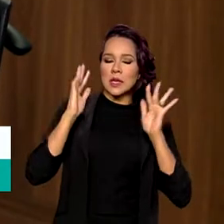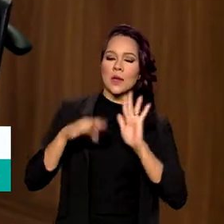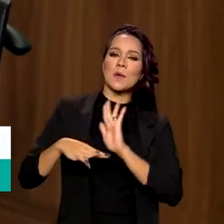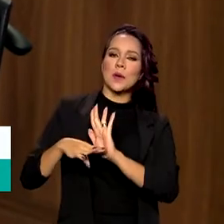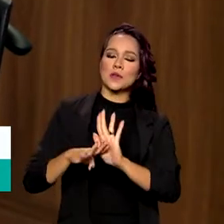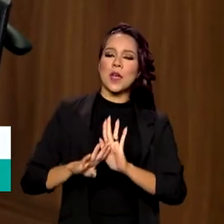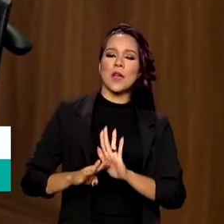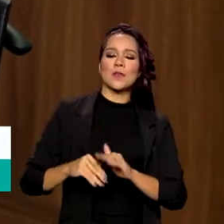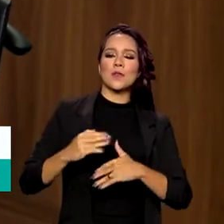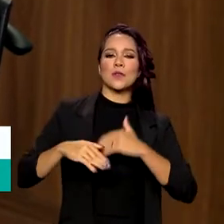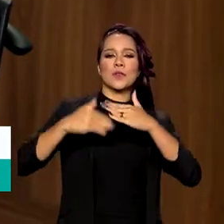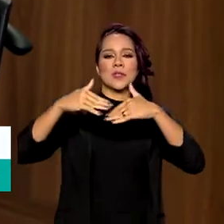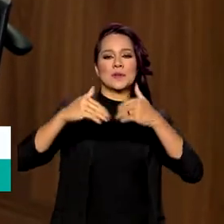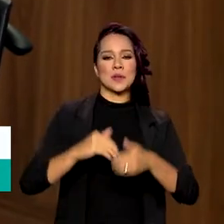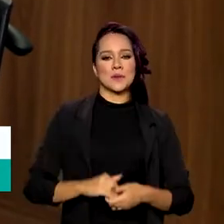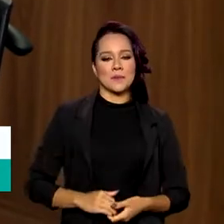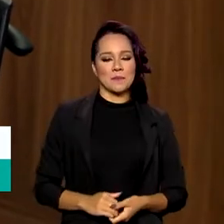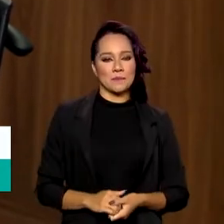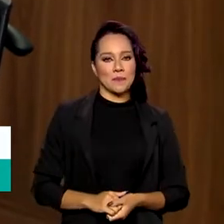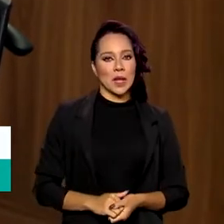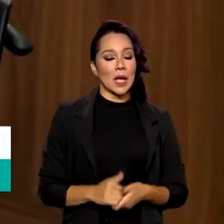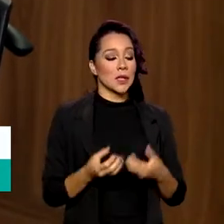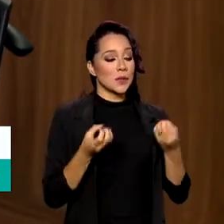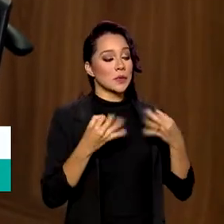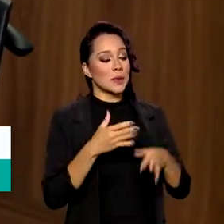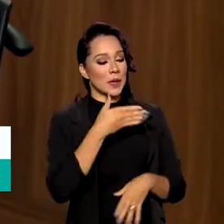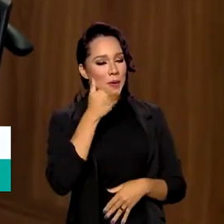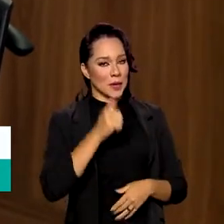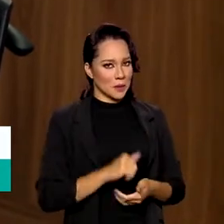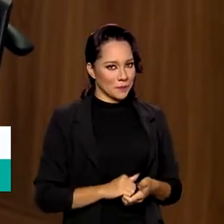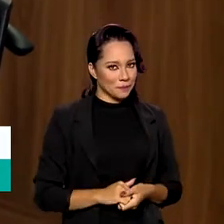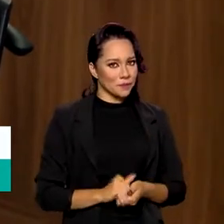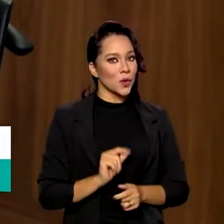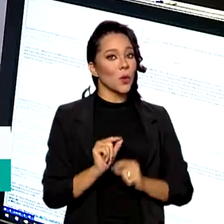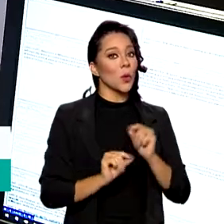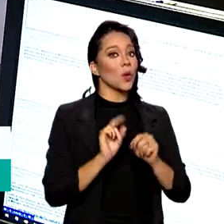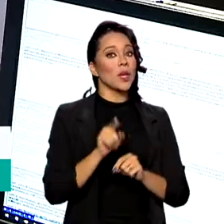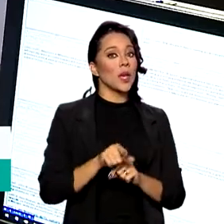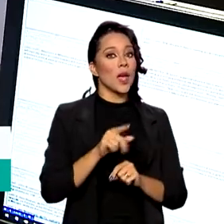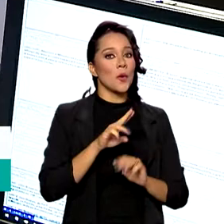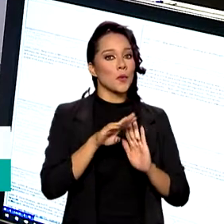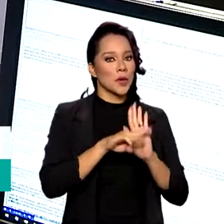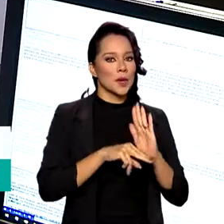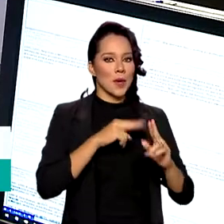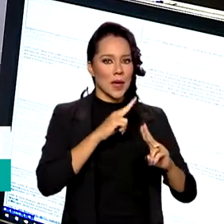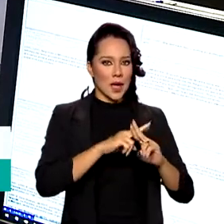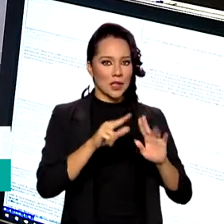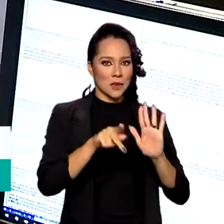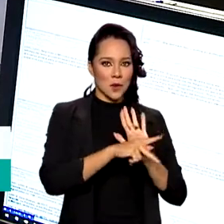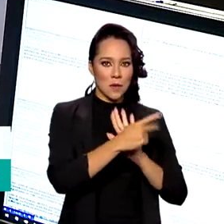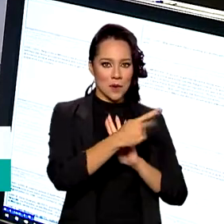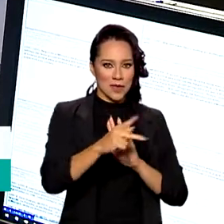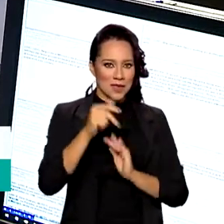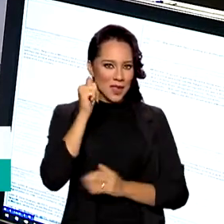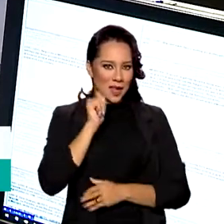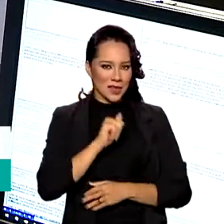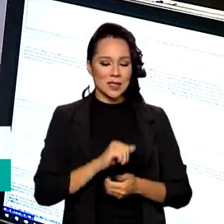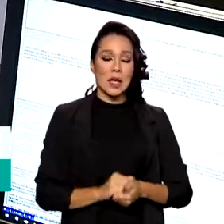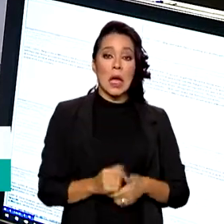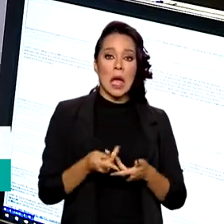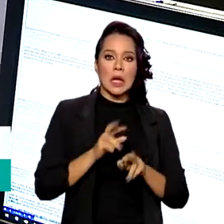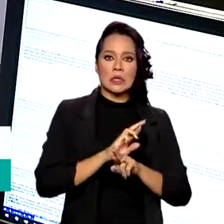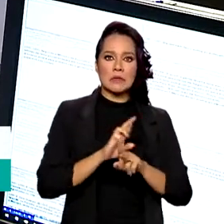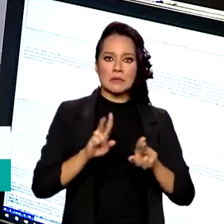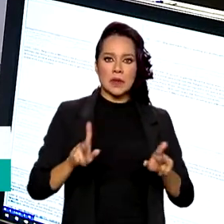para ajudar no crescimento do negócio então explica melhor para a gente na prática O que é o caixa para elas é uma série opções que a gente tem percebido